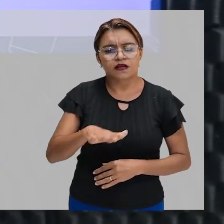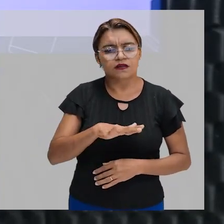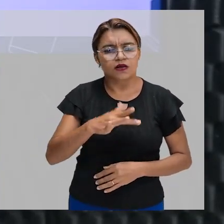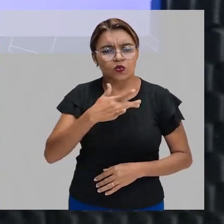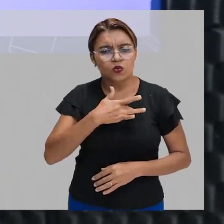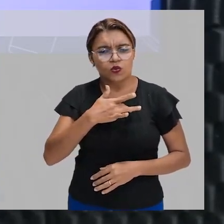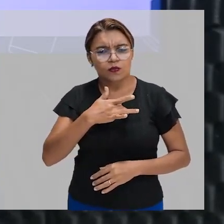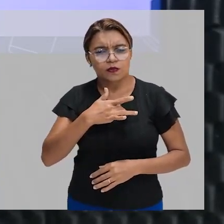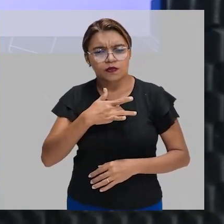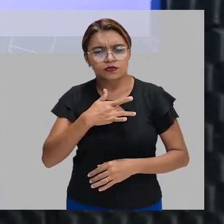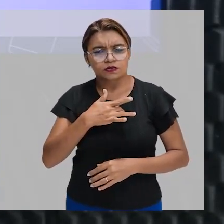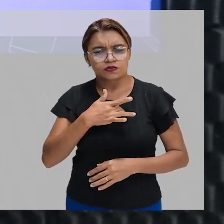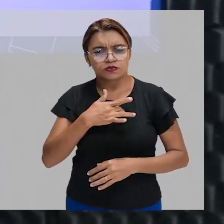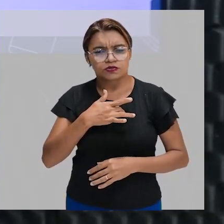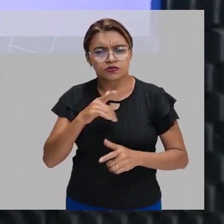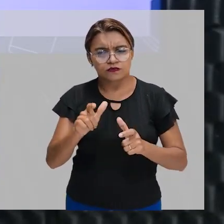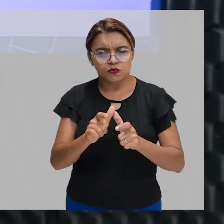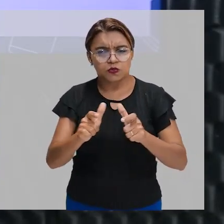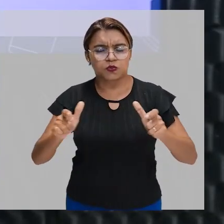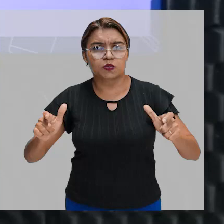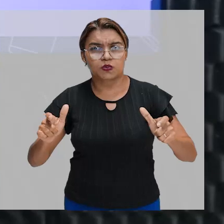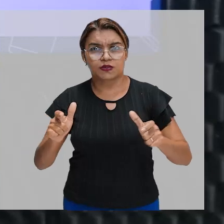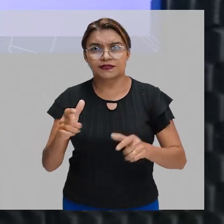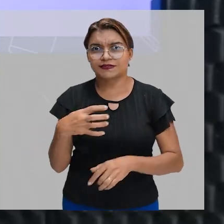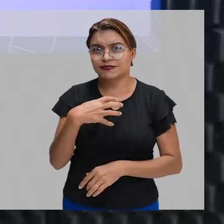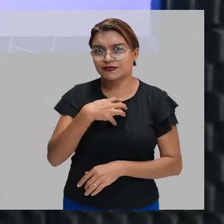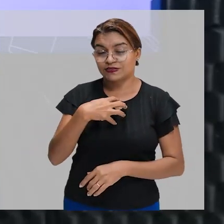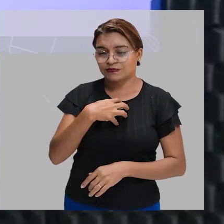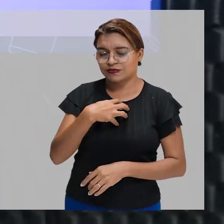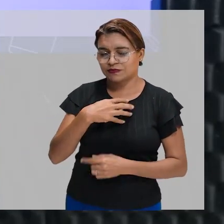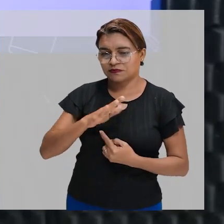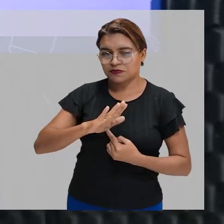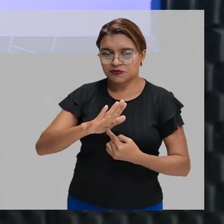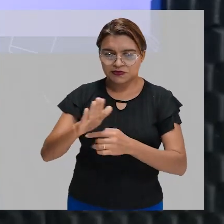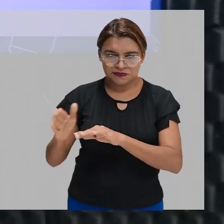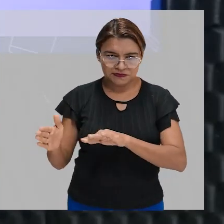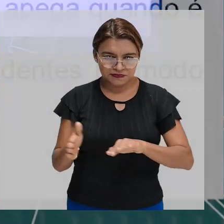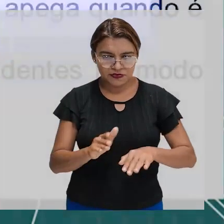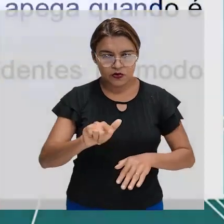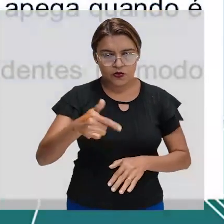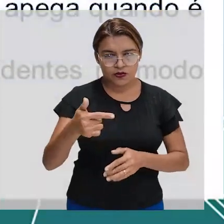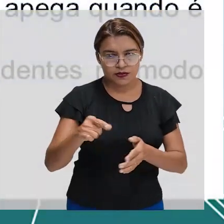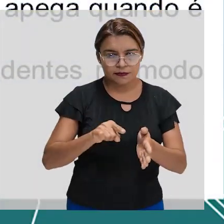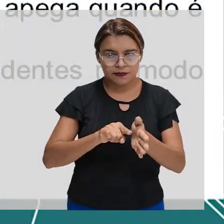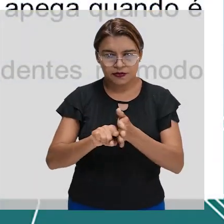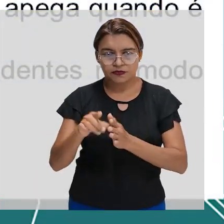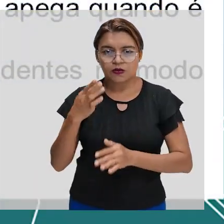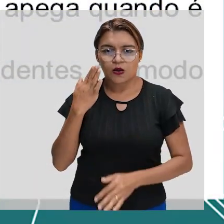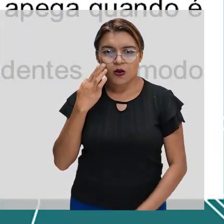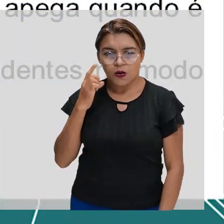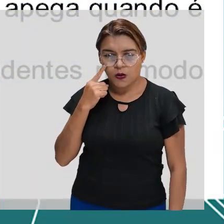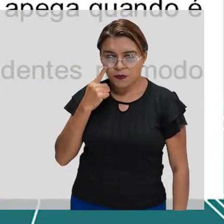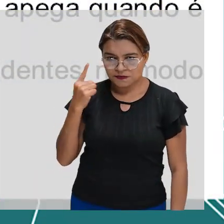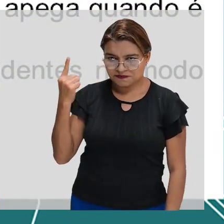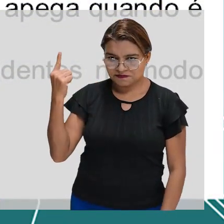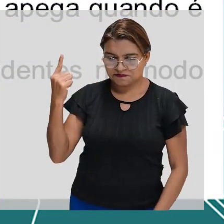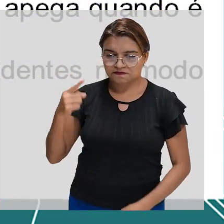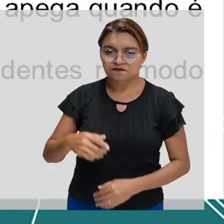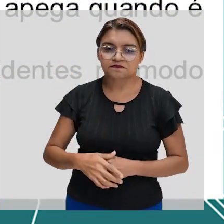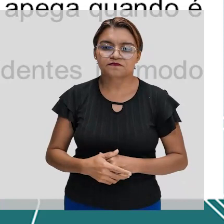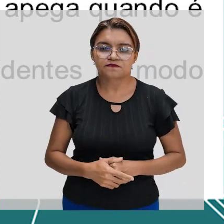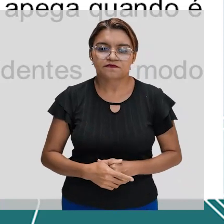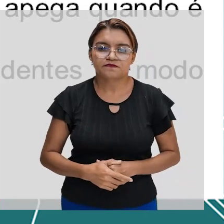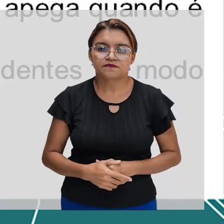como a expansão sentimental Tá bom mais uma questão para nós amor de perdição é uma obra